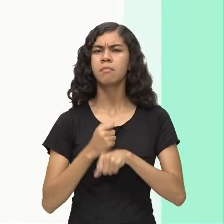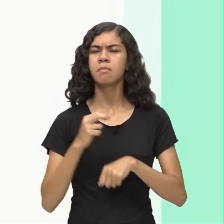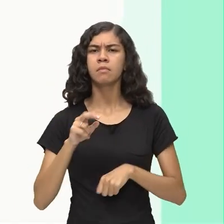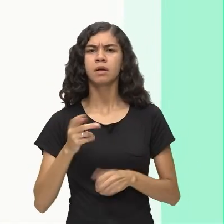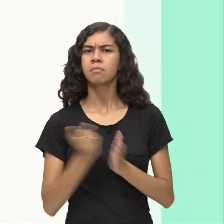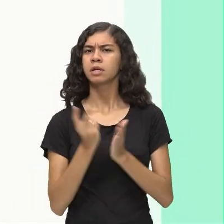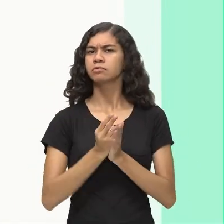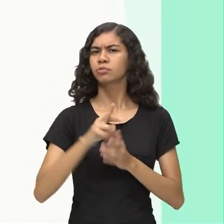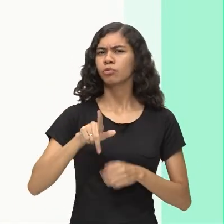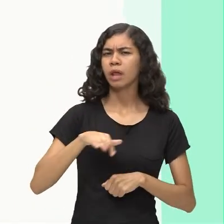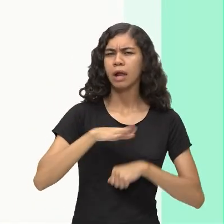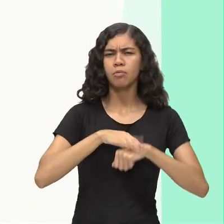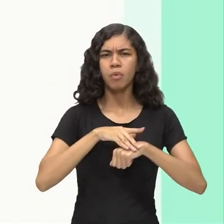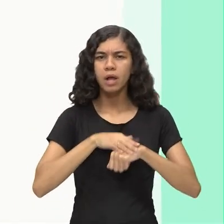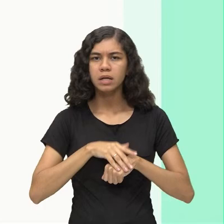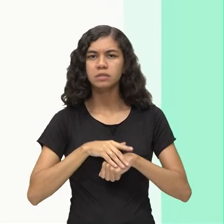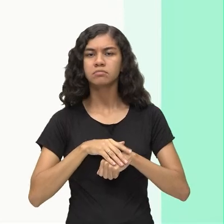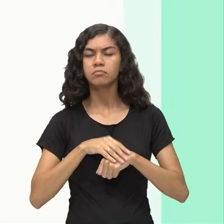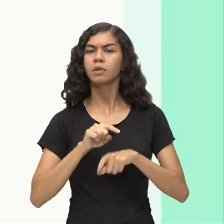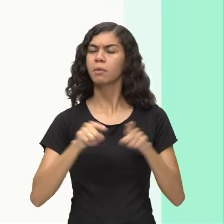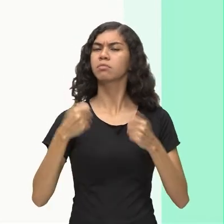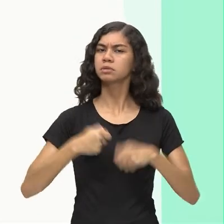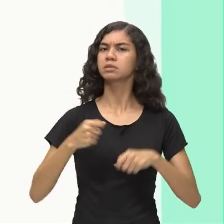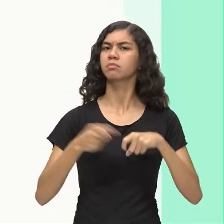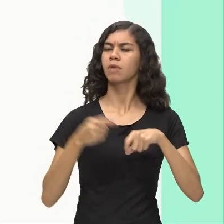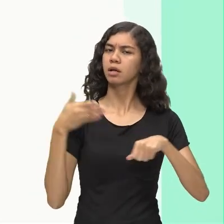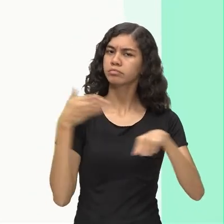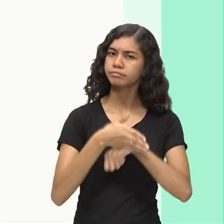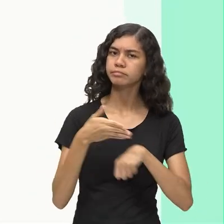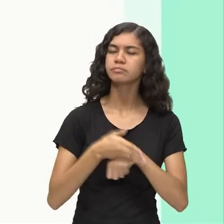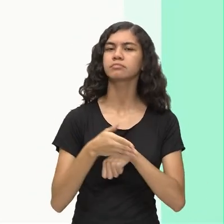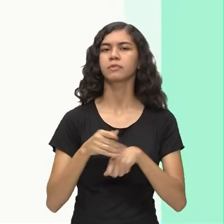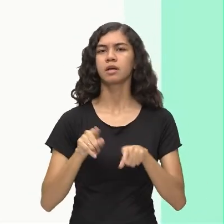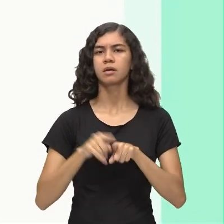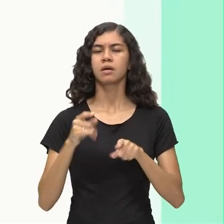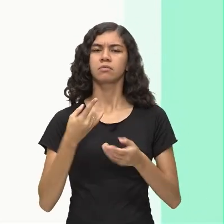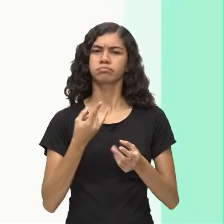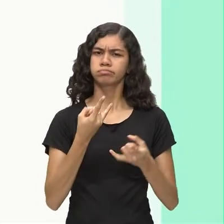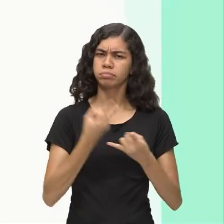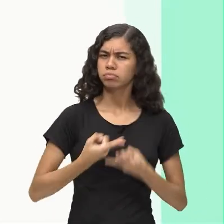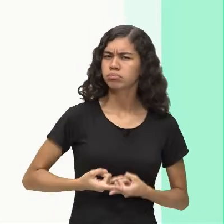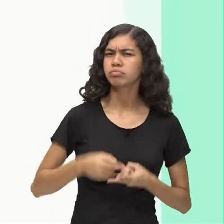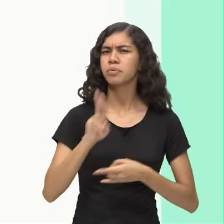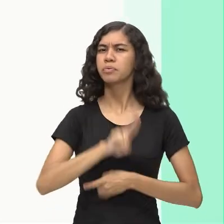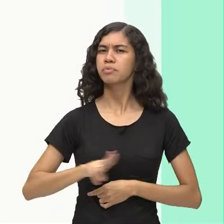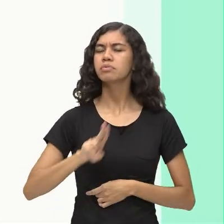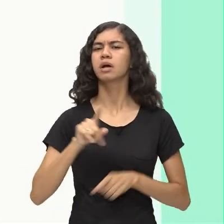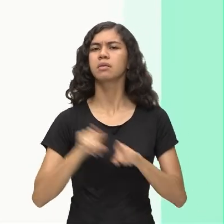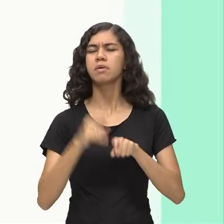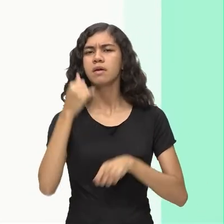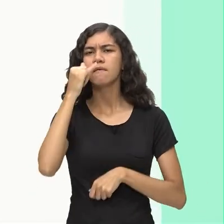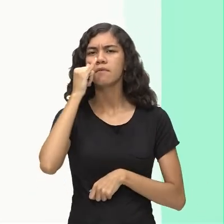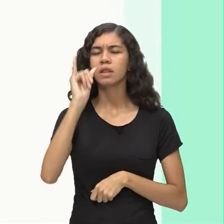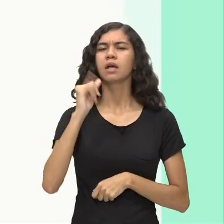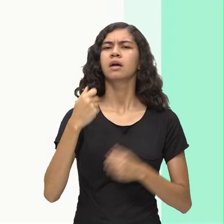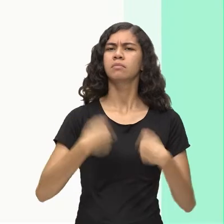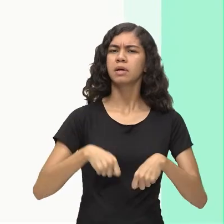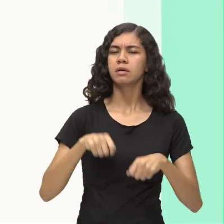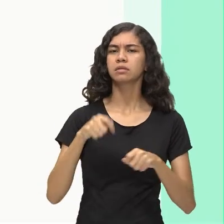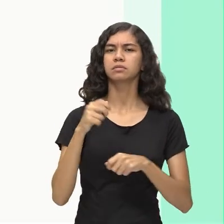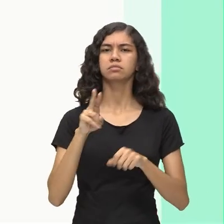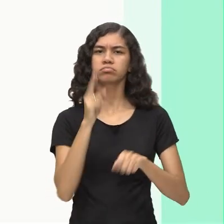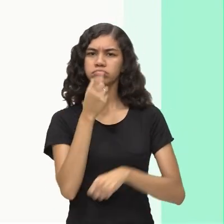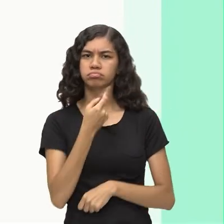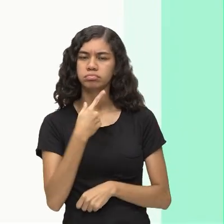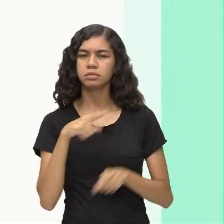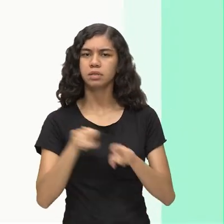é sempre bom se prevenir, né? Ir ao médico, se prevenir, tomar os medicamentos necessários para que você não venha a